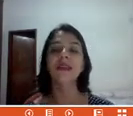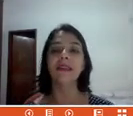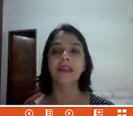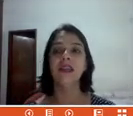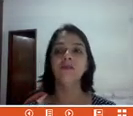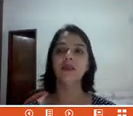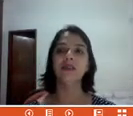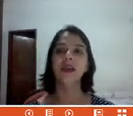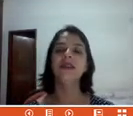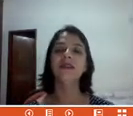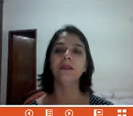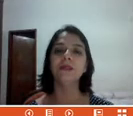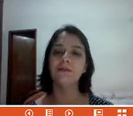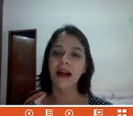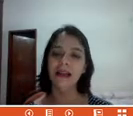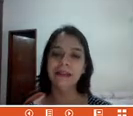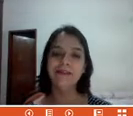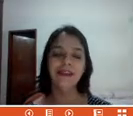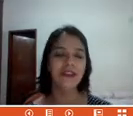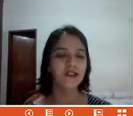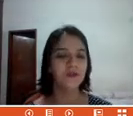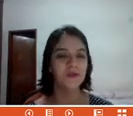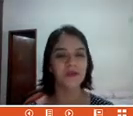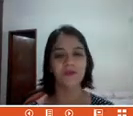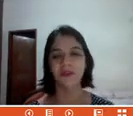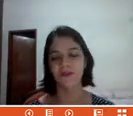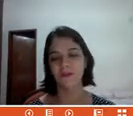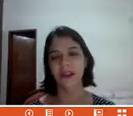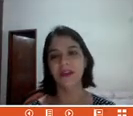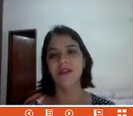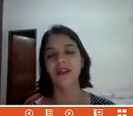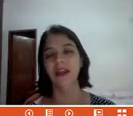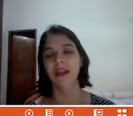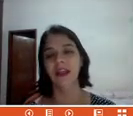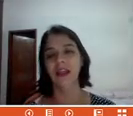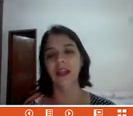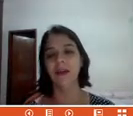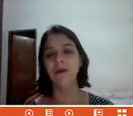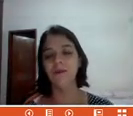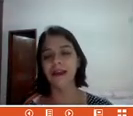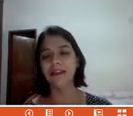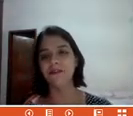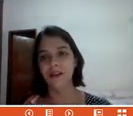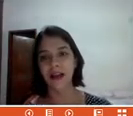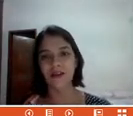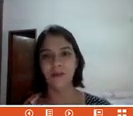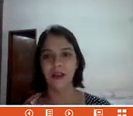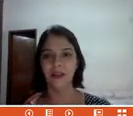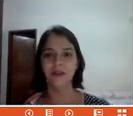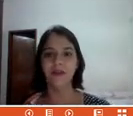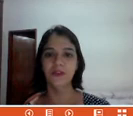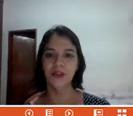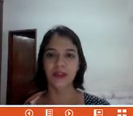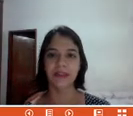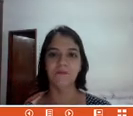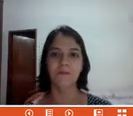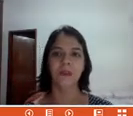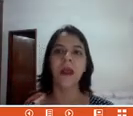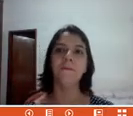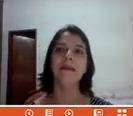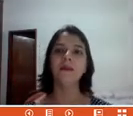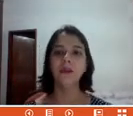nos conhecermos, né? Estarmos trabalhando aí juntos pessoalmente, que é bem mais fácil para todos